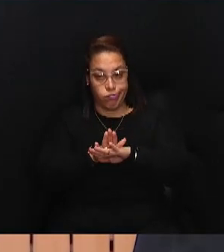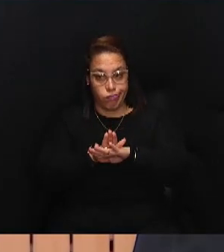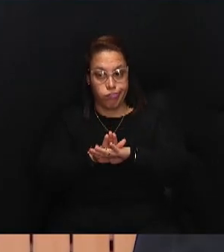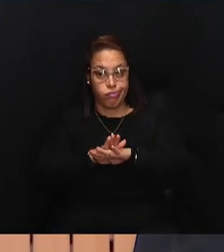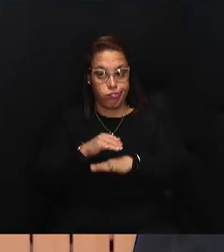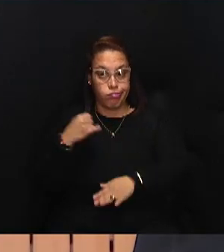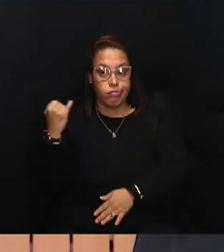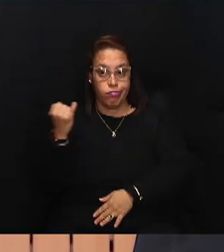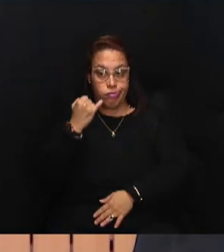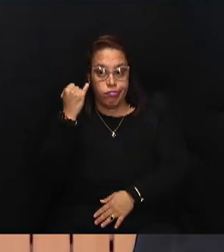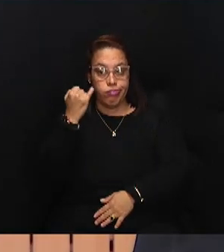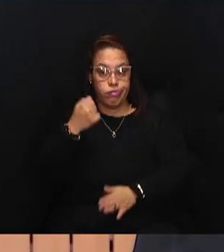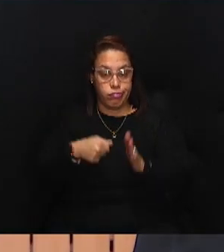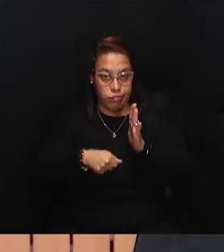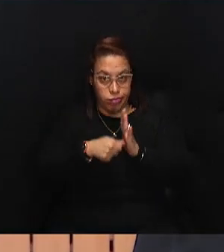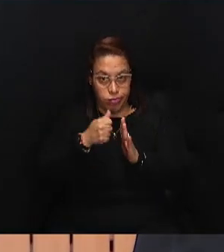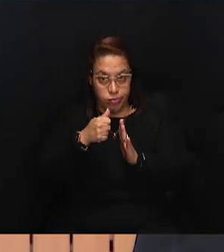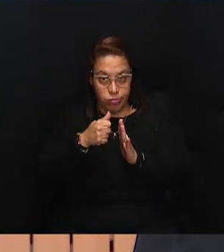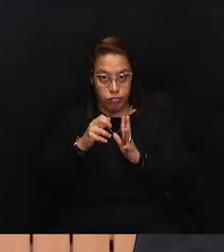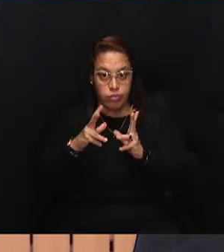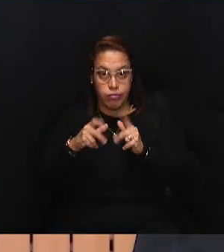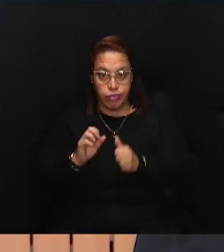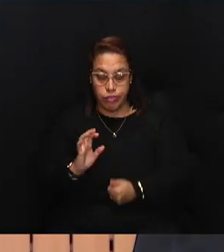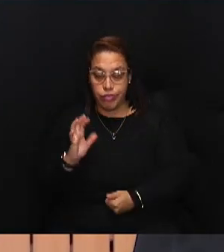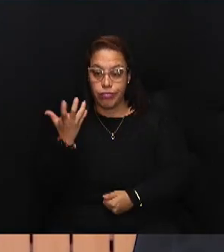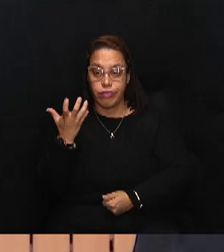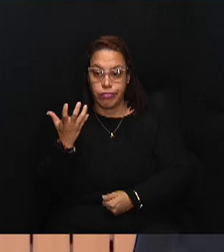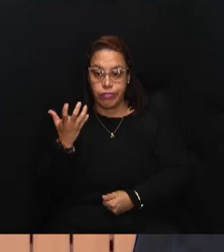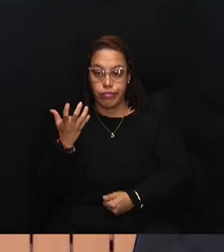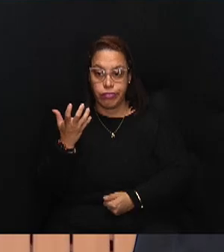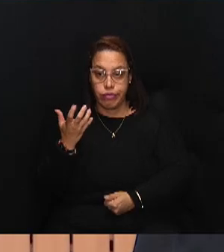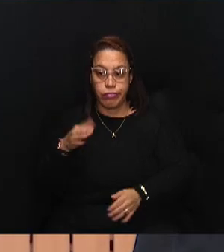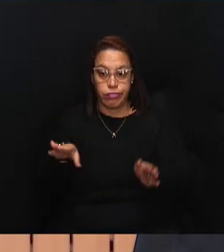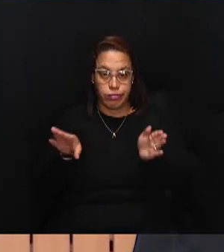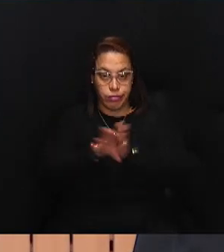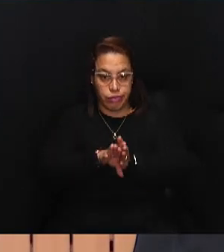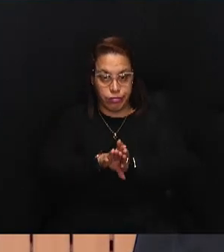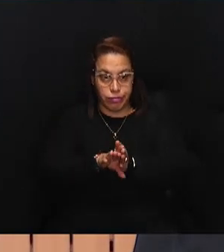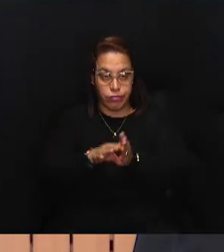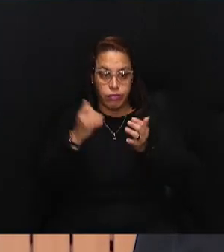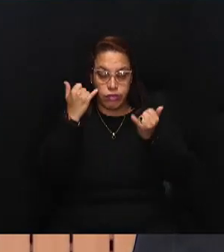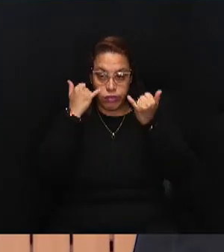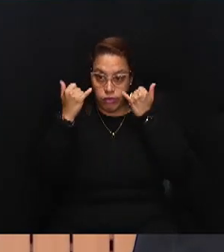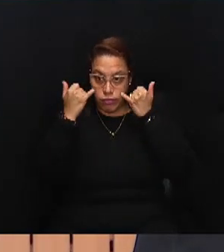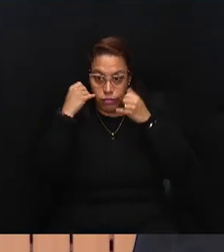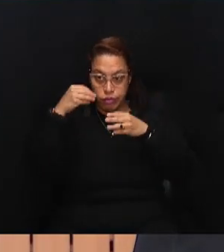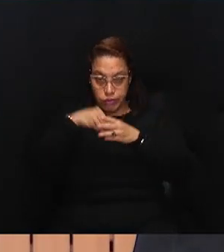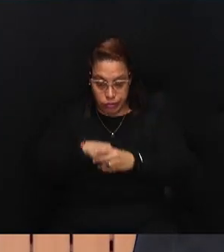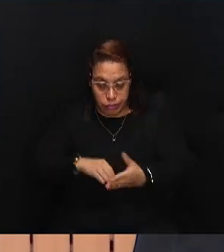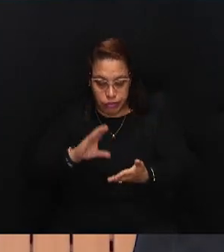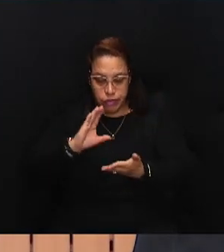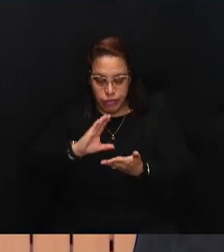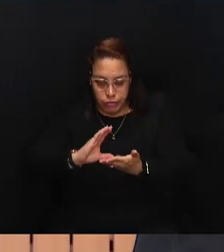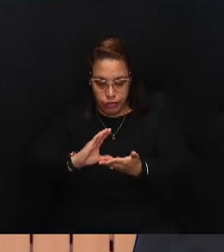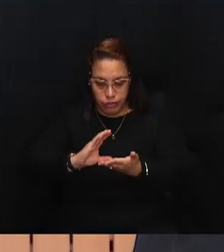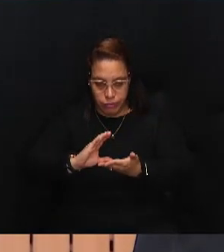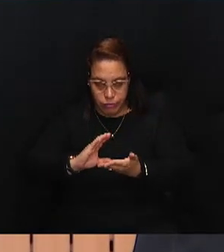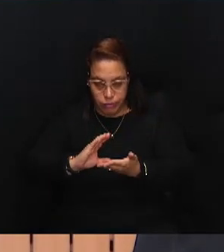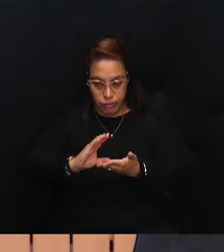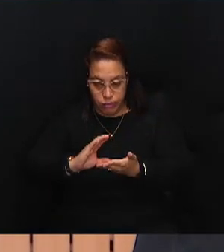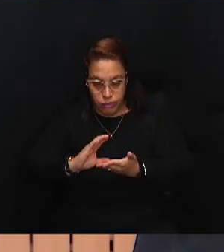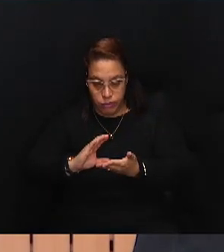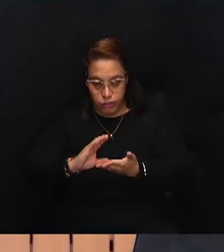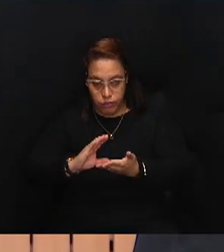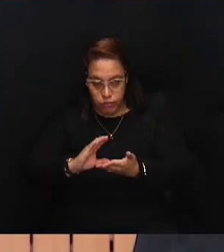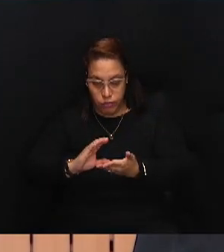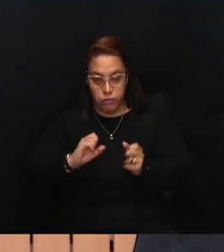muito importante, porque o primeiro passo para que tudo aconteça, para que chegue essa notificação lá dentro do Conselho, para que o Conselho possa ali